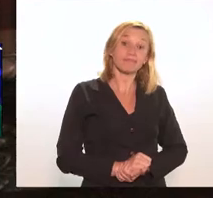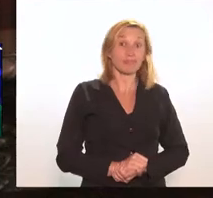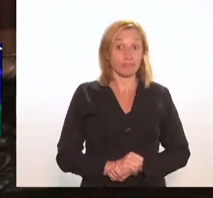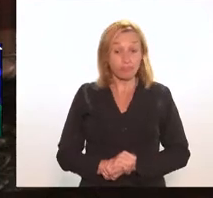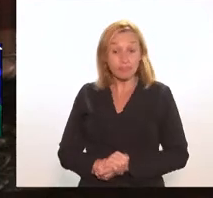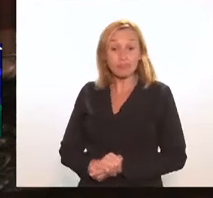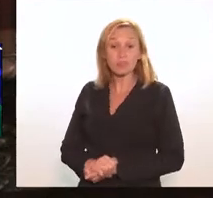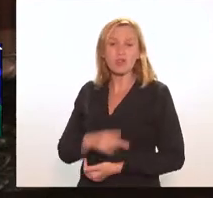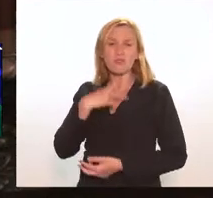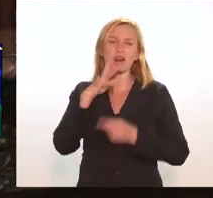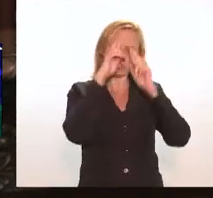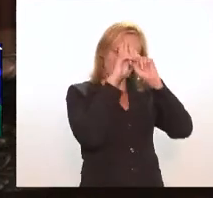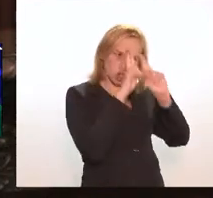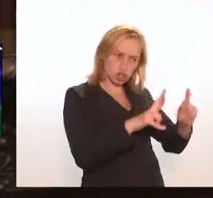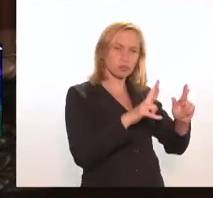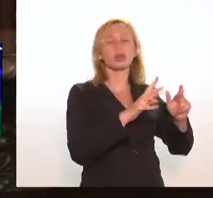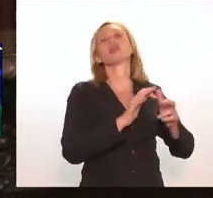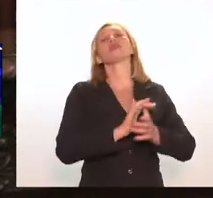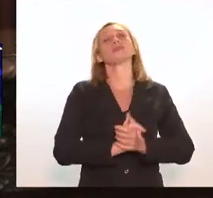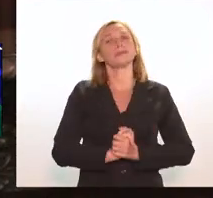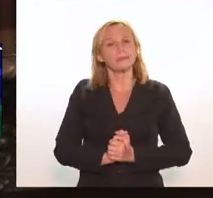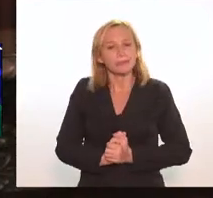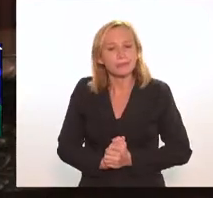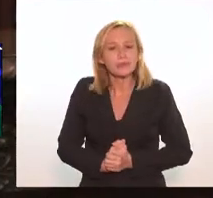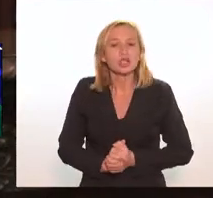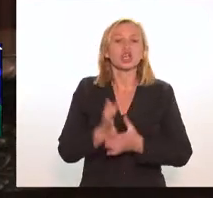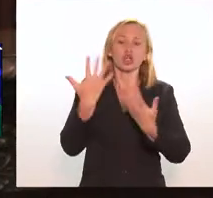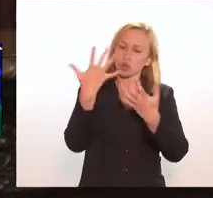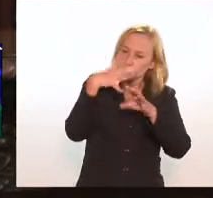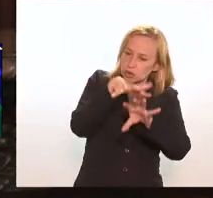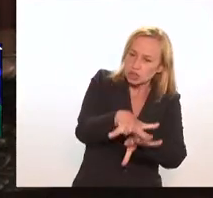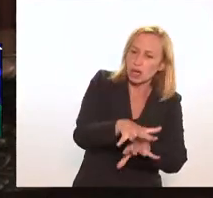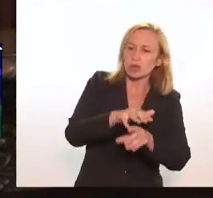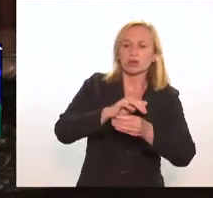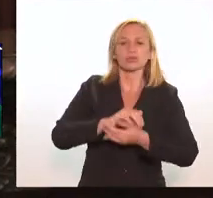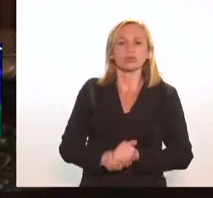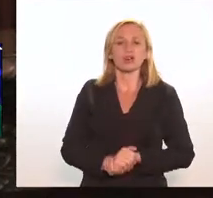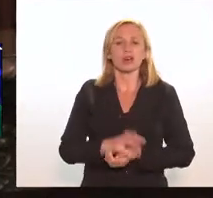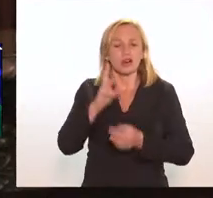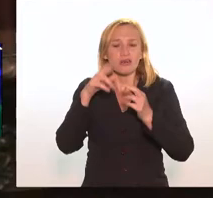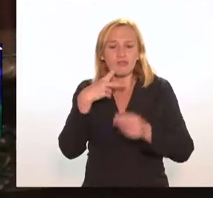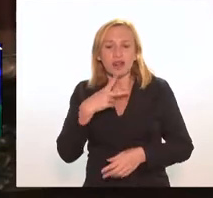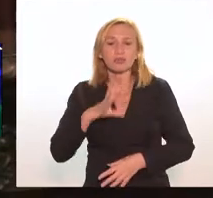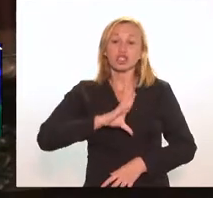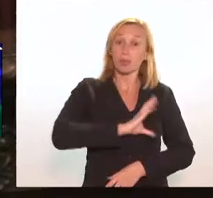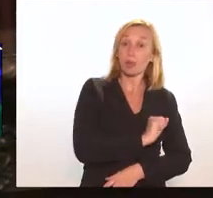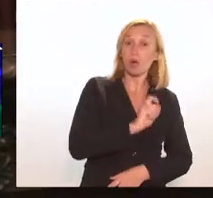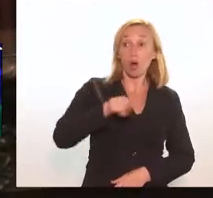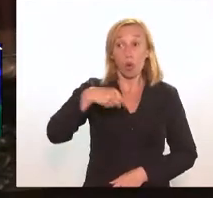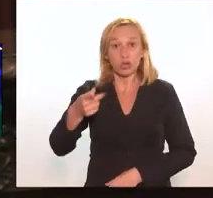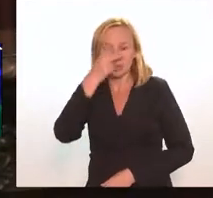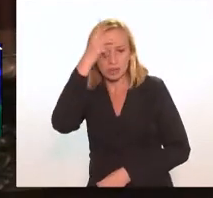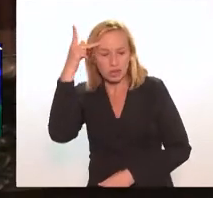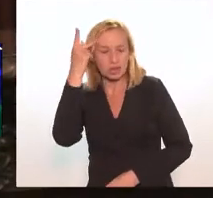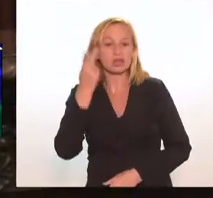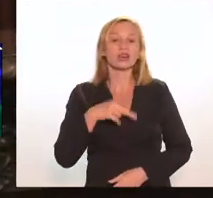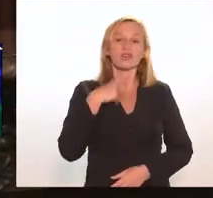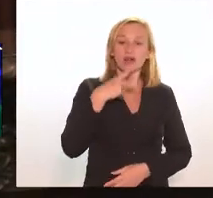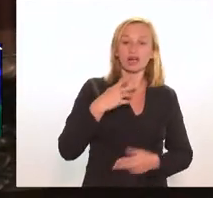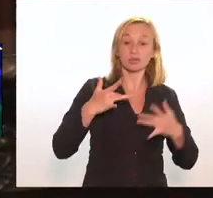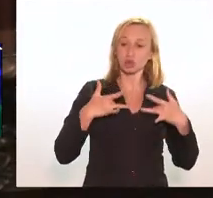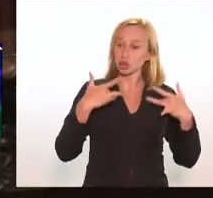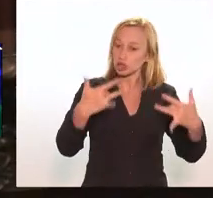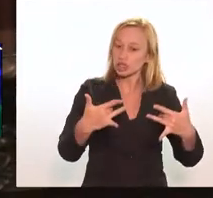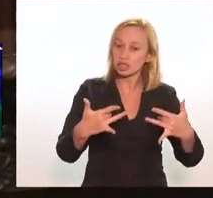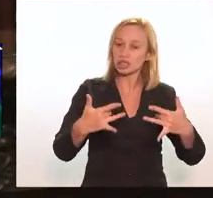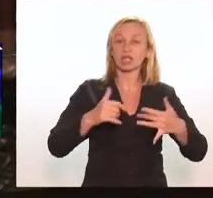Falemos de respeito, falemos de inclusão, falemos de amor ao próximo, falemos de